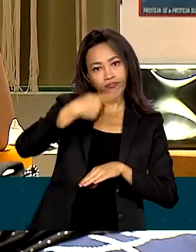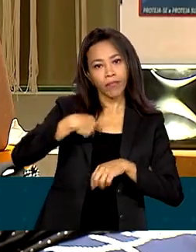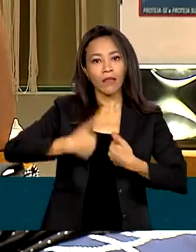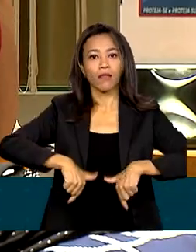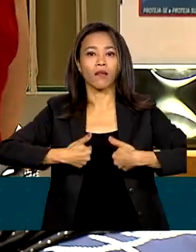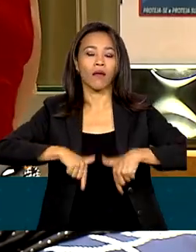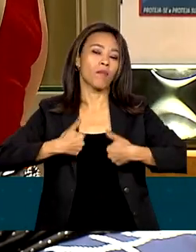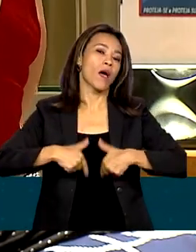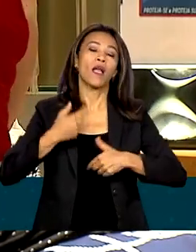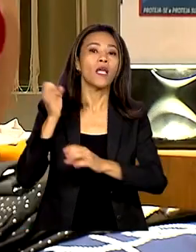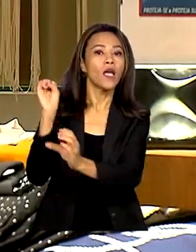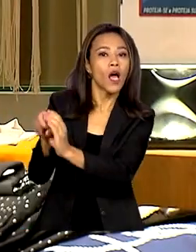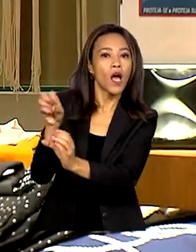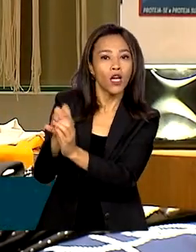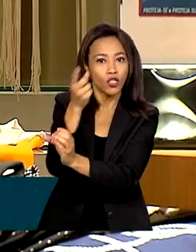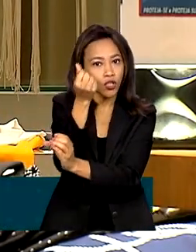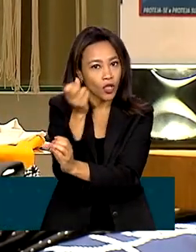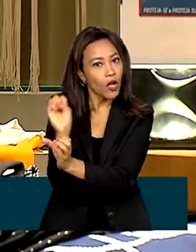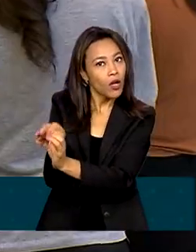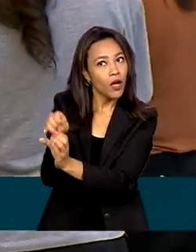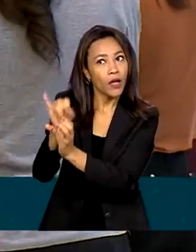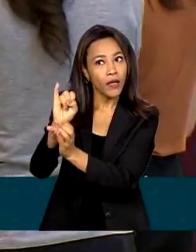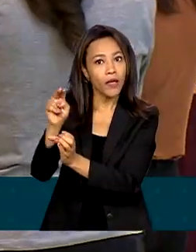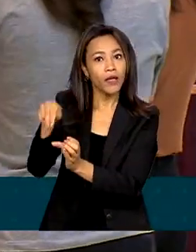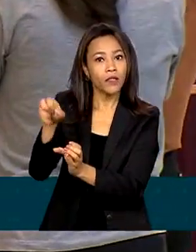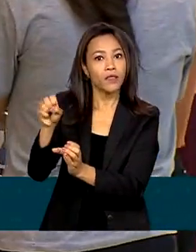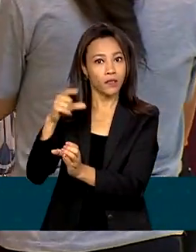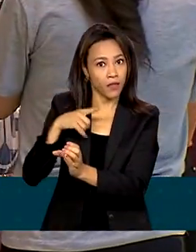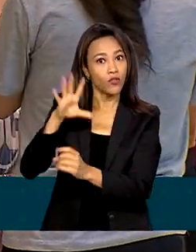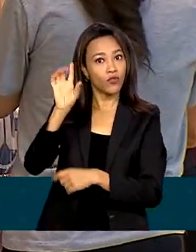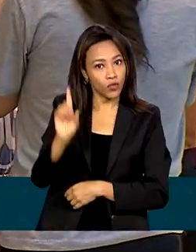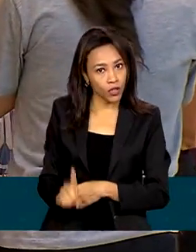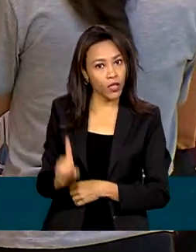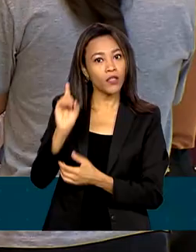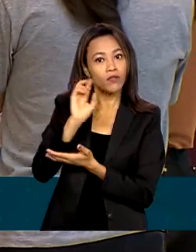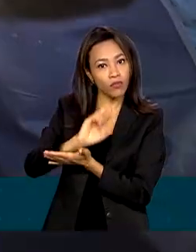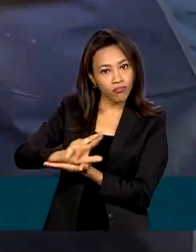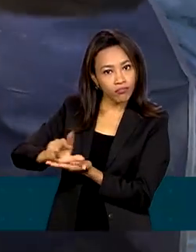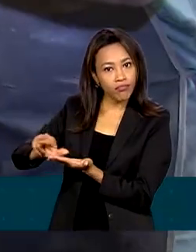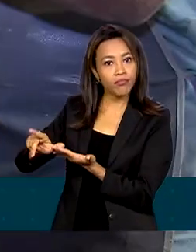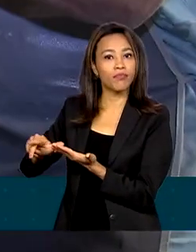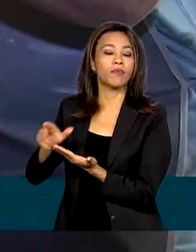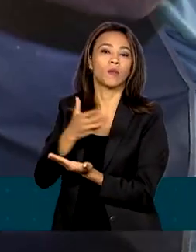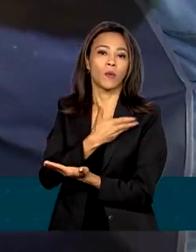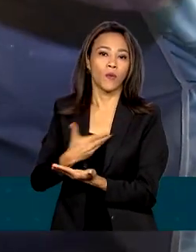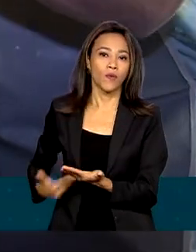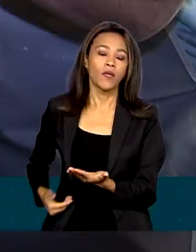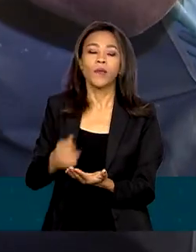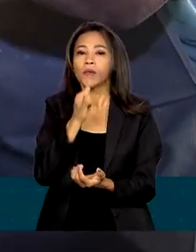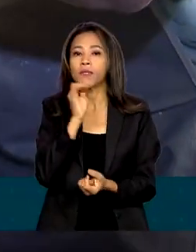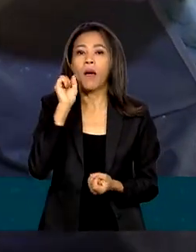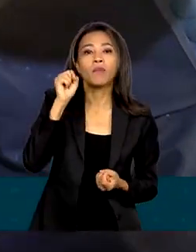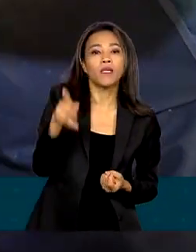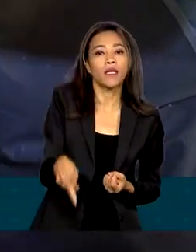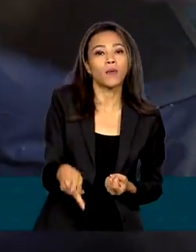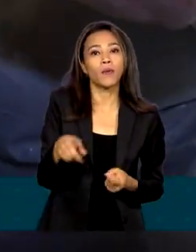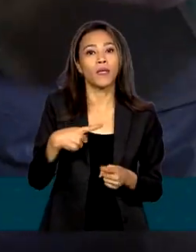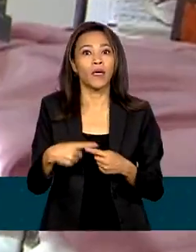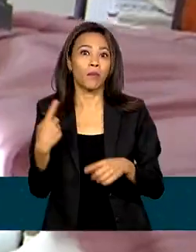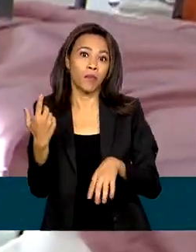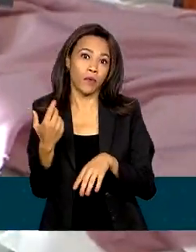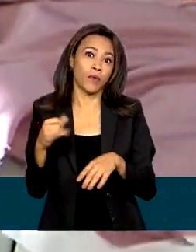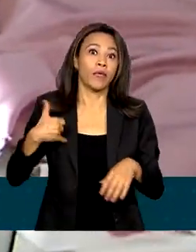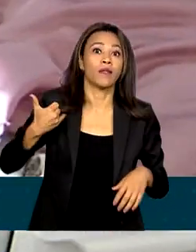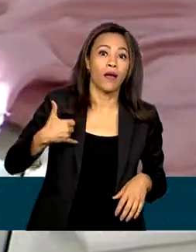Se contribuírem, esses profissionais têm direito aos benefícios do INSS, como aposentadoria por invalidez ou